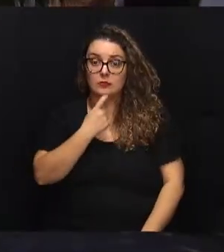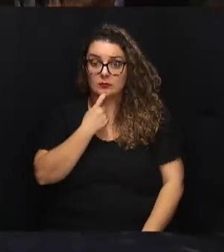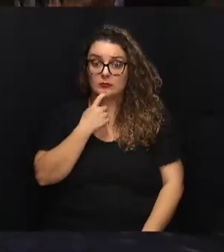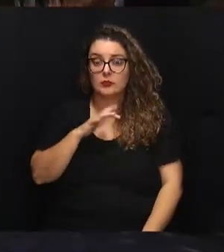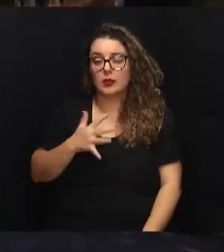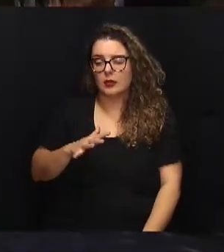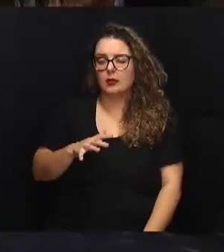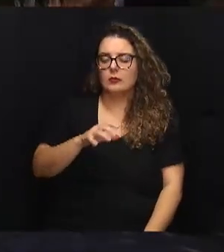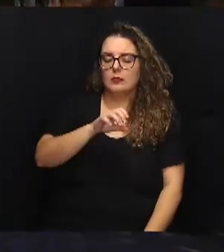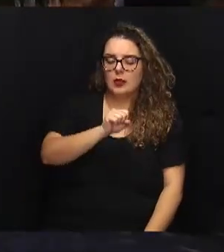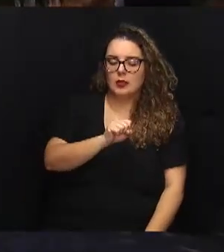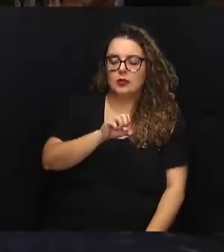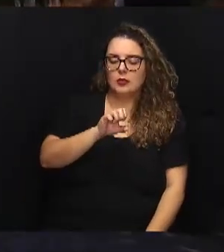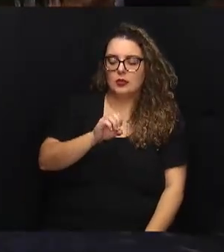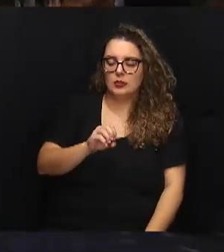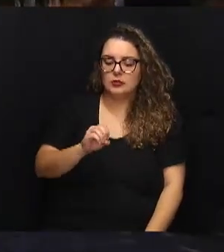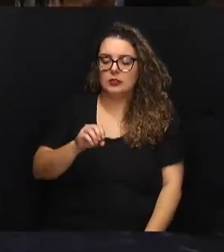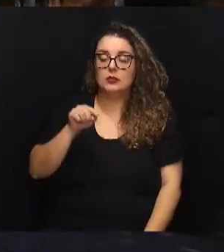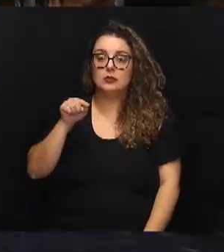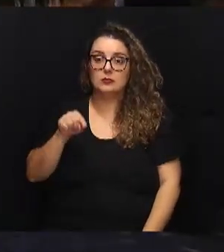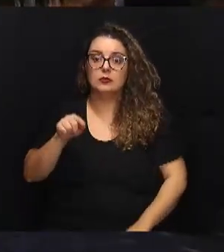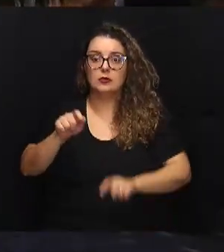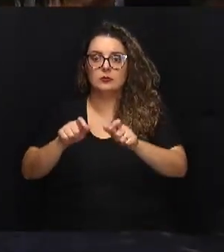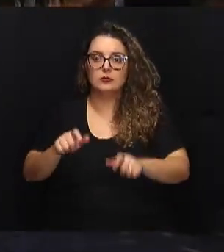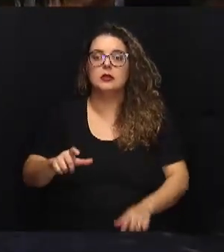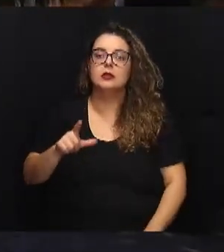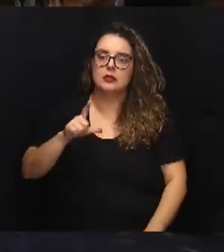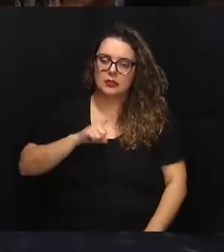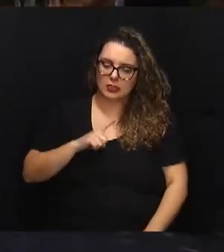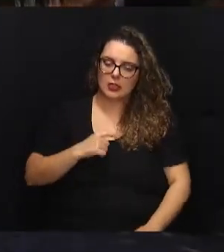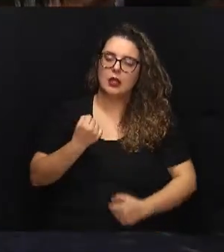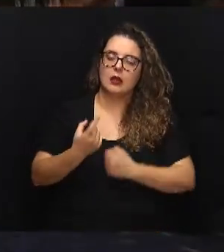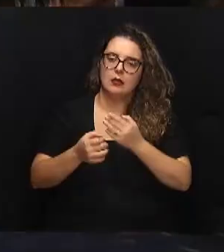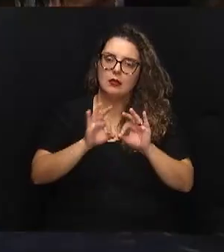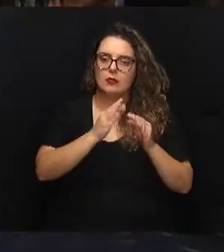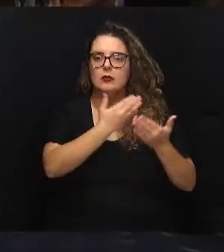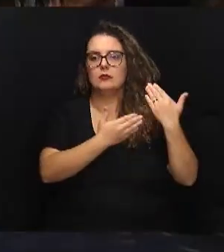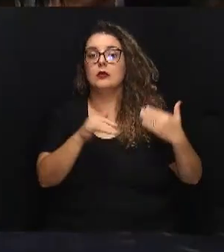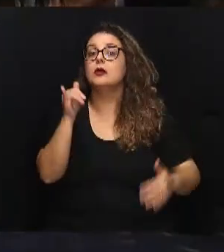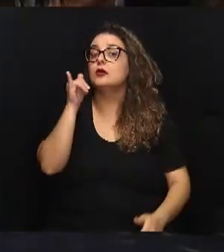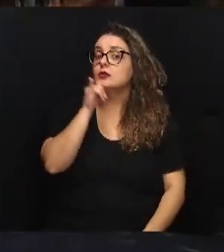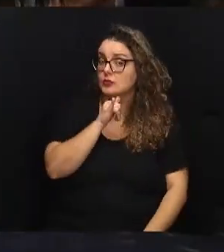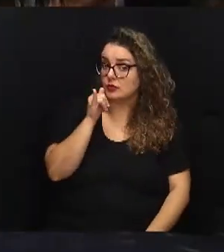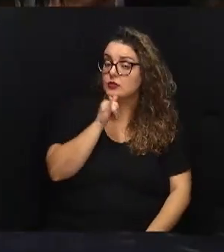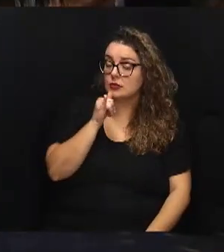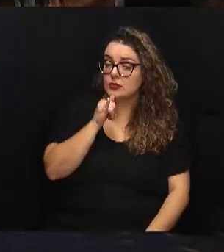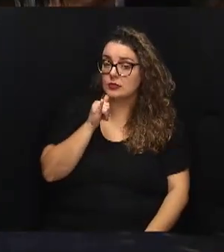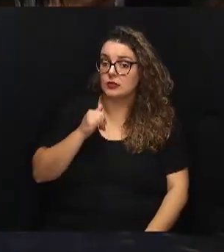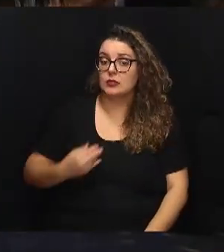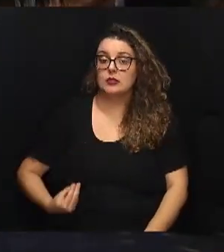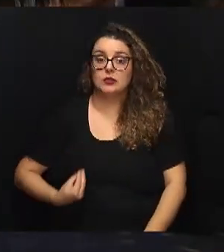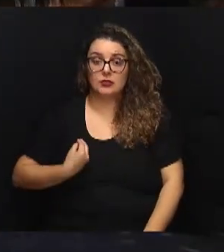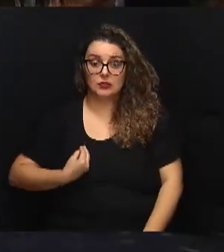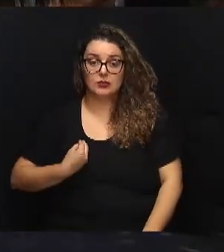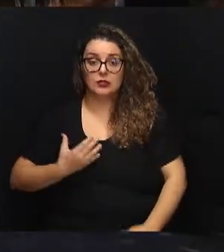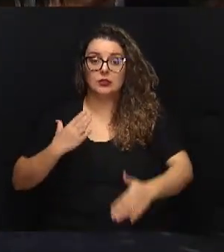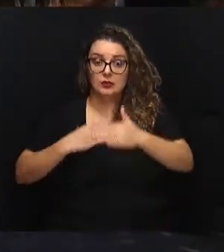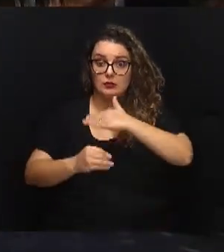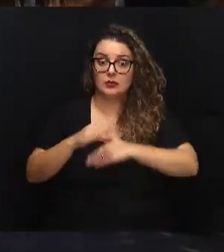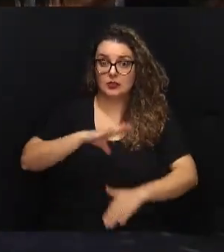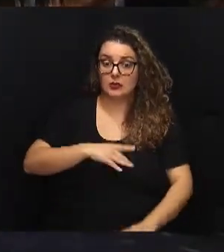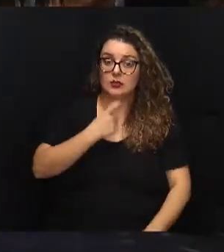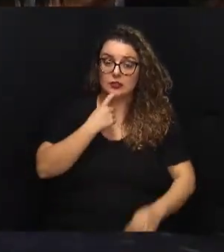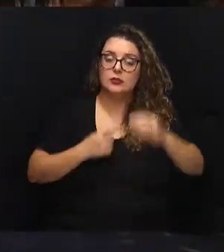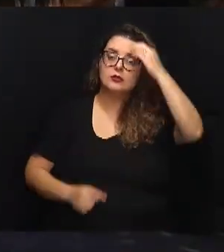torno de 800.000 pessoas, tenham alguma descendência italiana. A presença dos imigrantes na